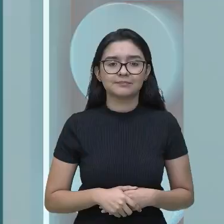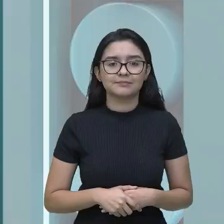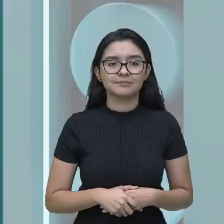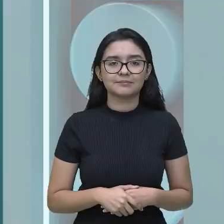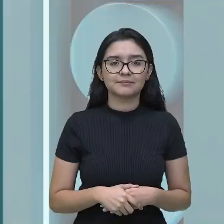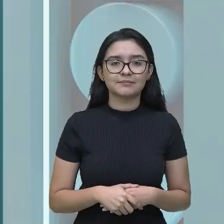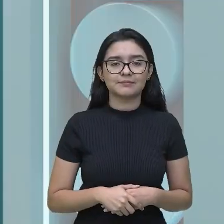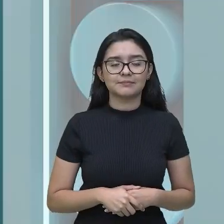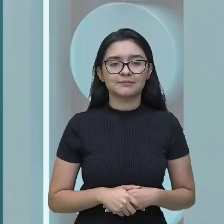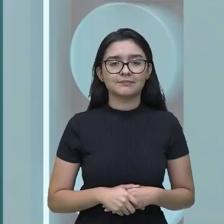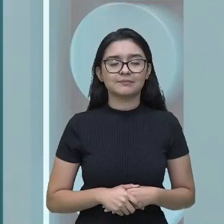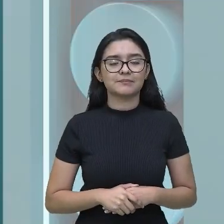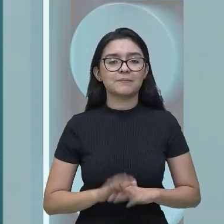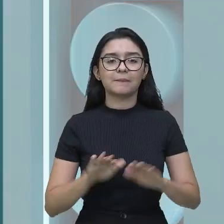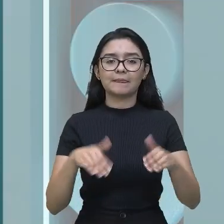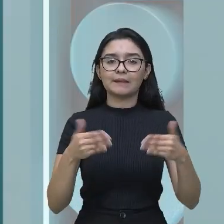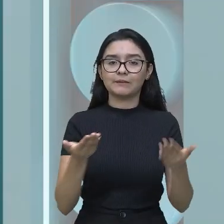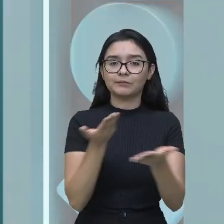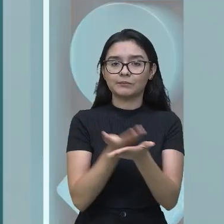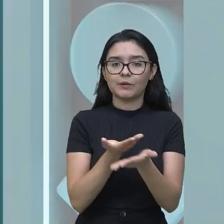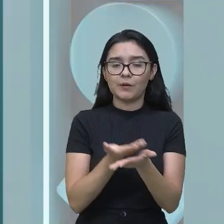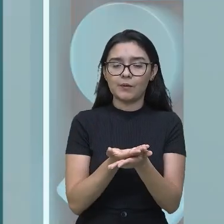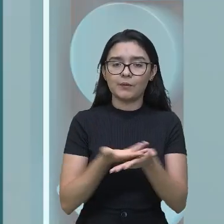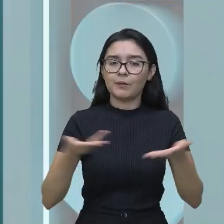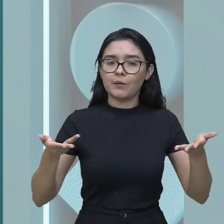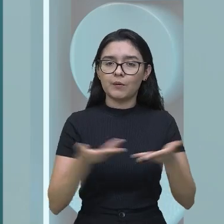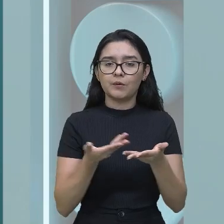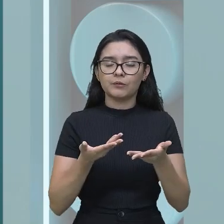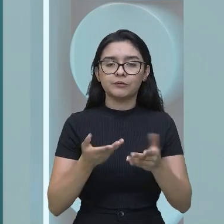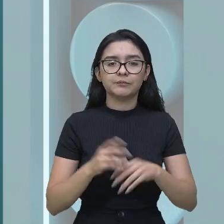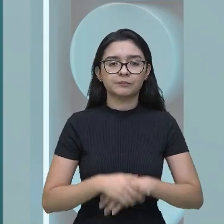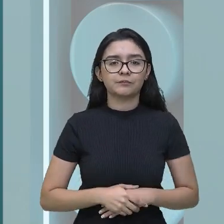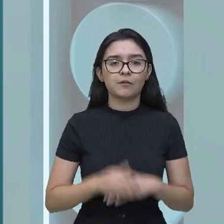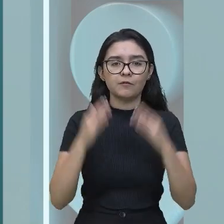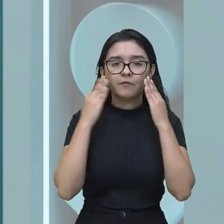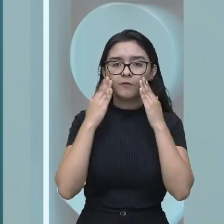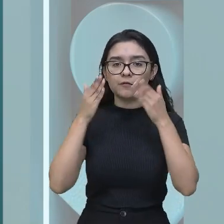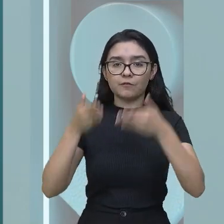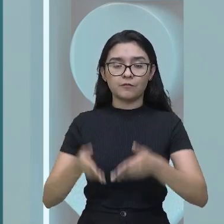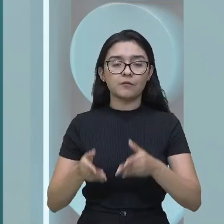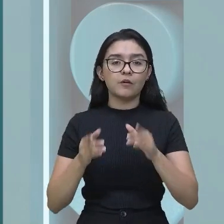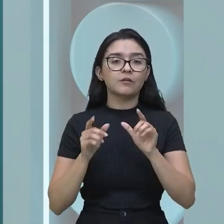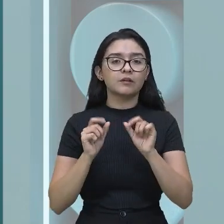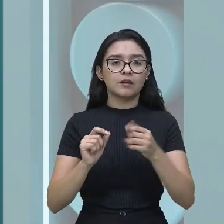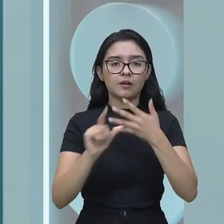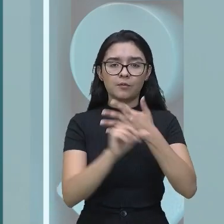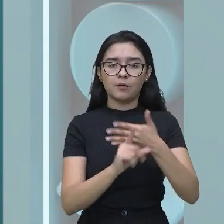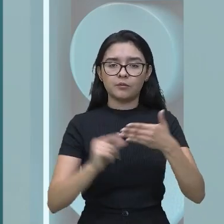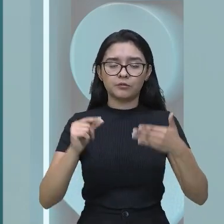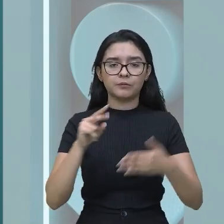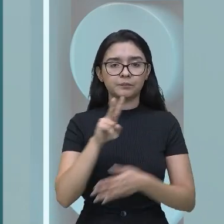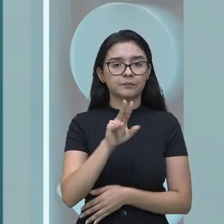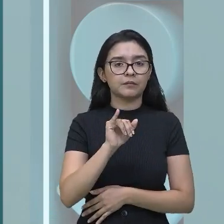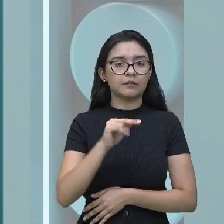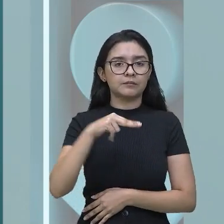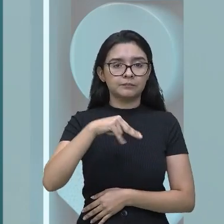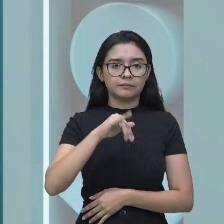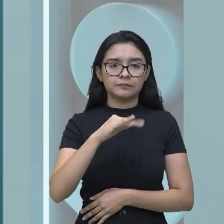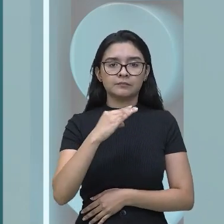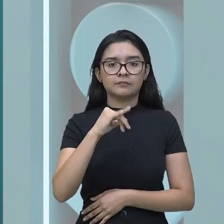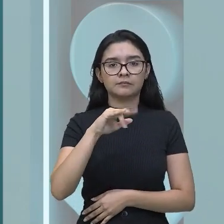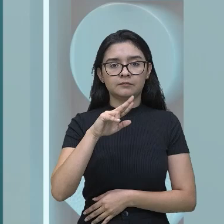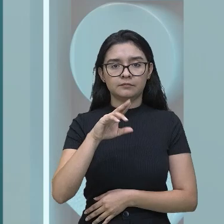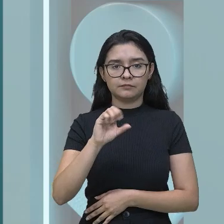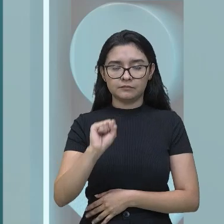comigo Nesta aula Vamos estudar um pouco sobre a produção literária de Vinícius de Moraes percebo que é um